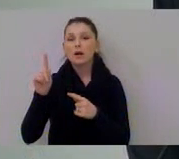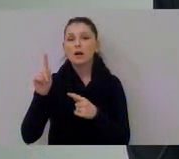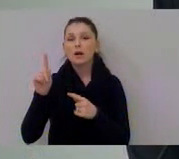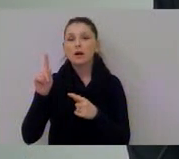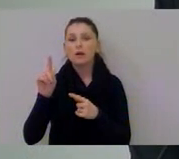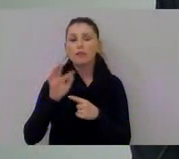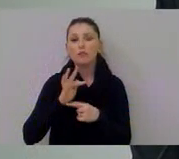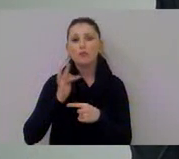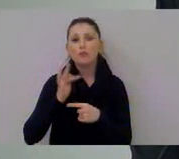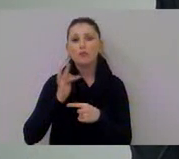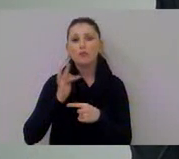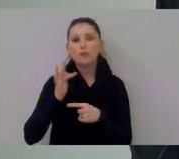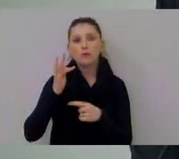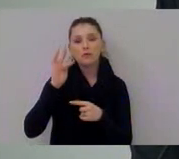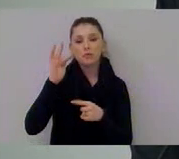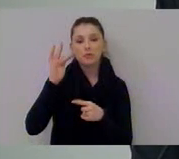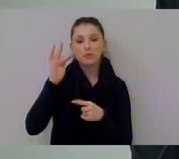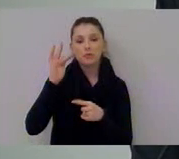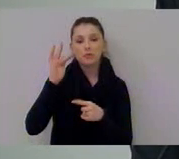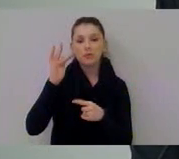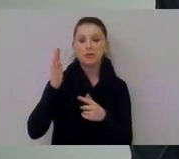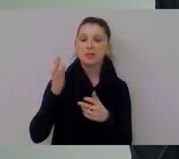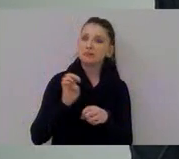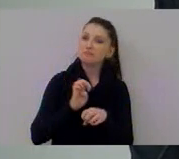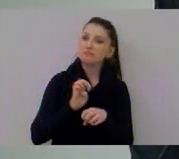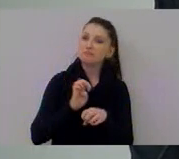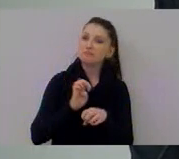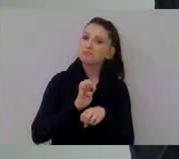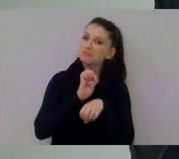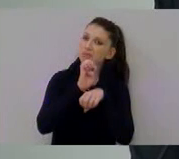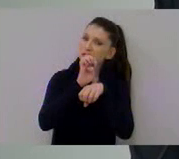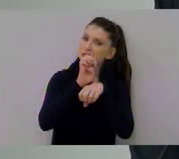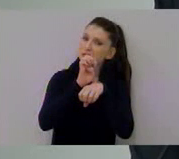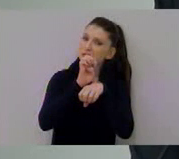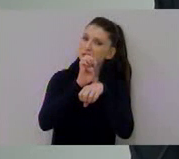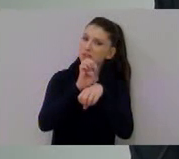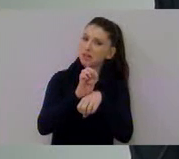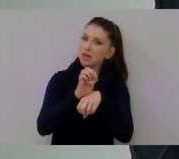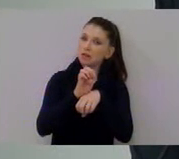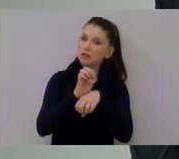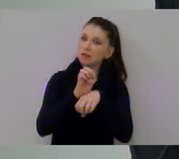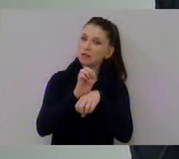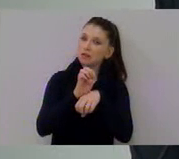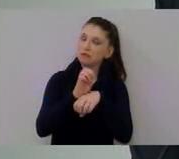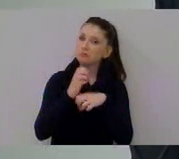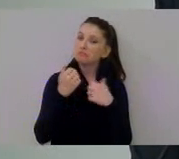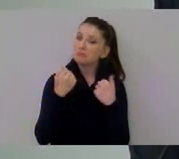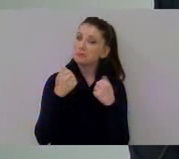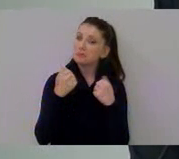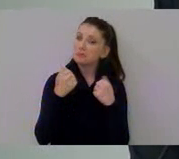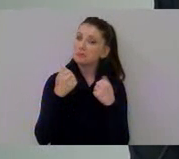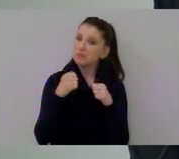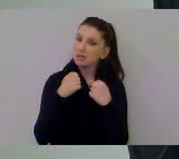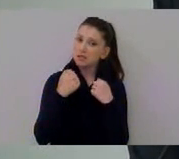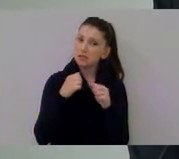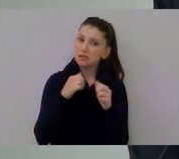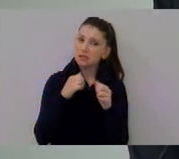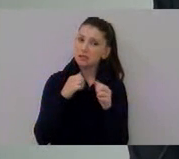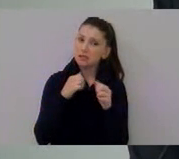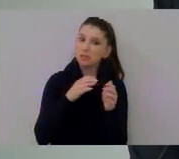é estadualizada. Acho que tem que encaminhar para o Infra